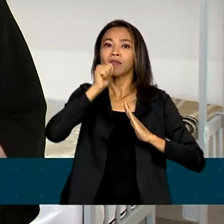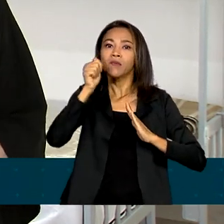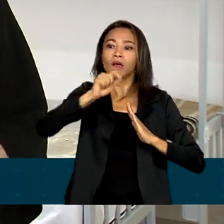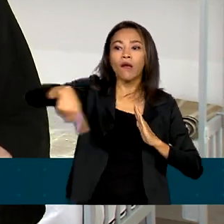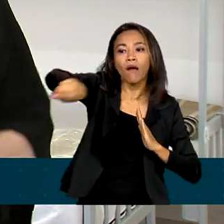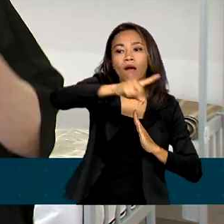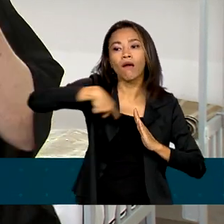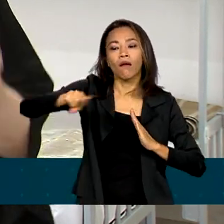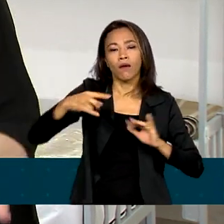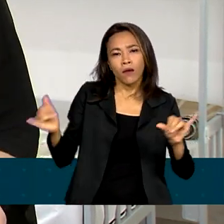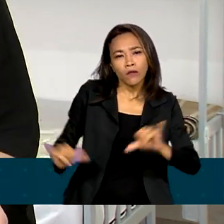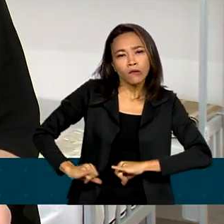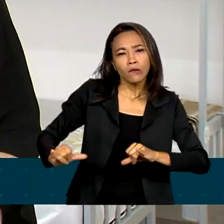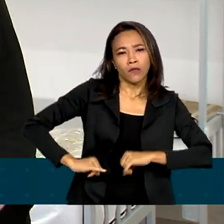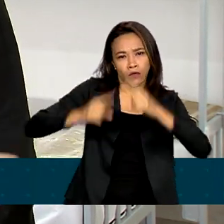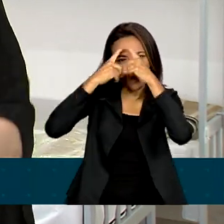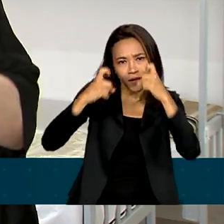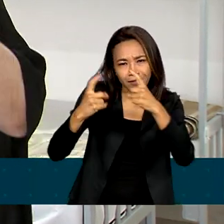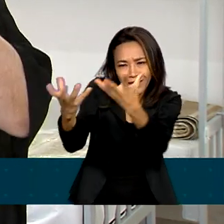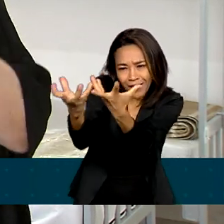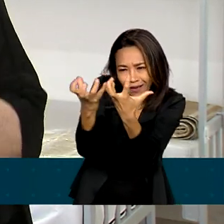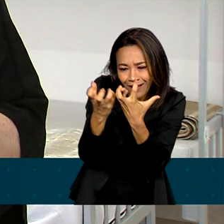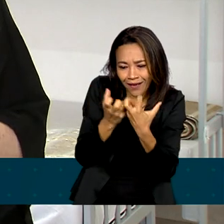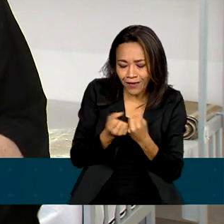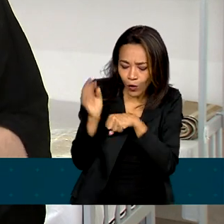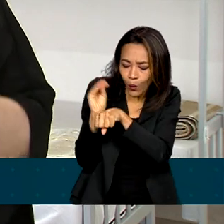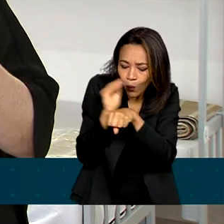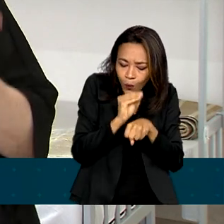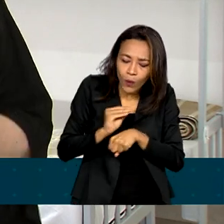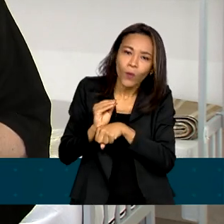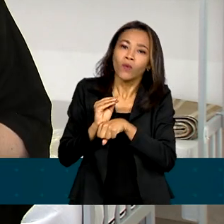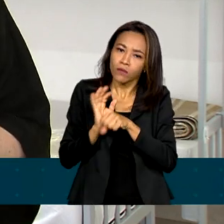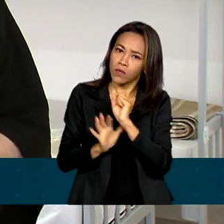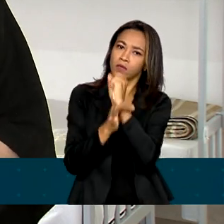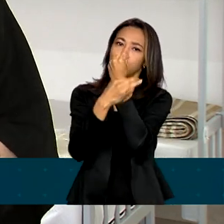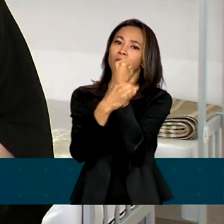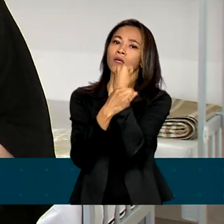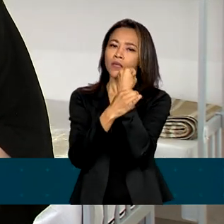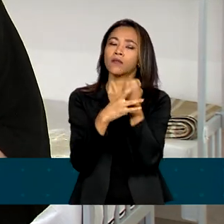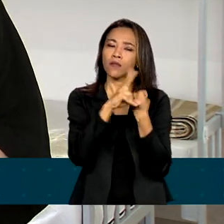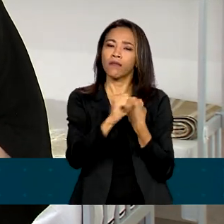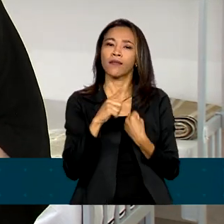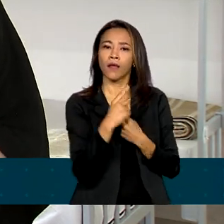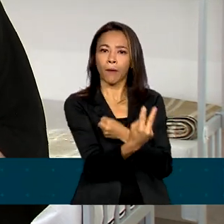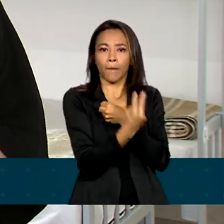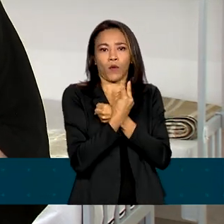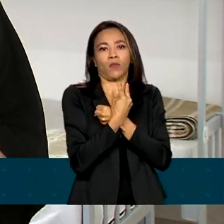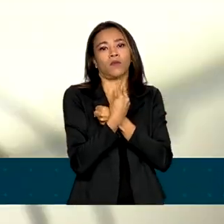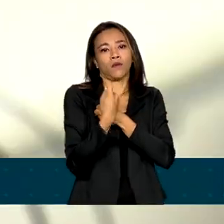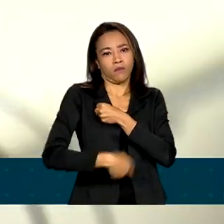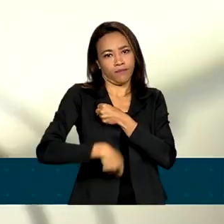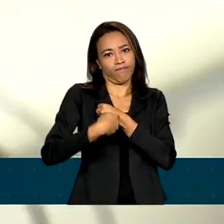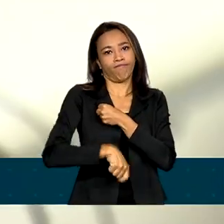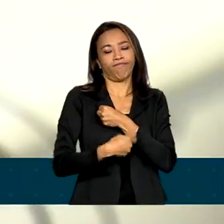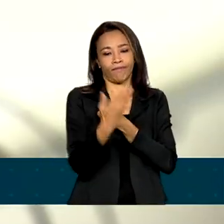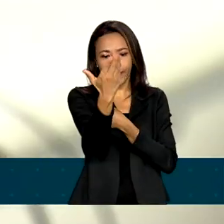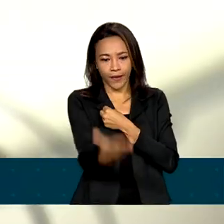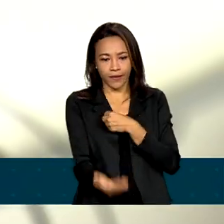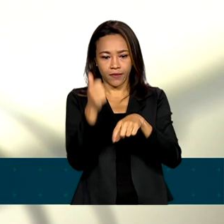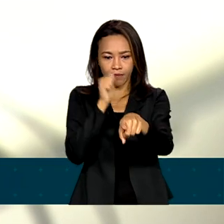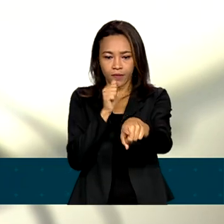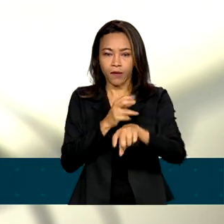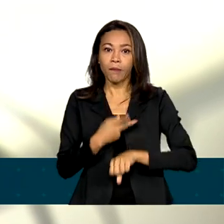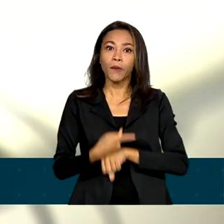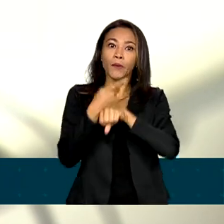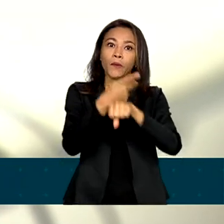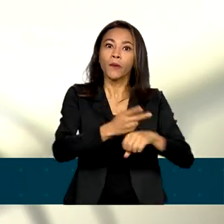de violência sejam acolhidas com a garantia de que receberão a proteção necessária. Jucimar buscou a